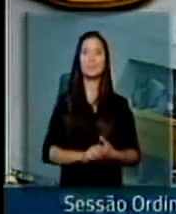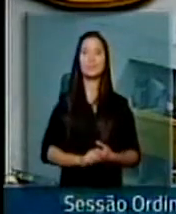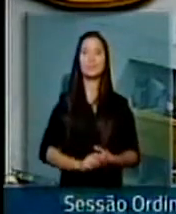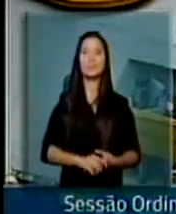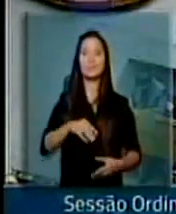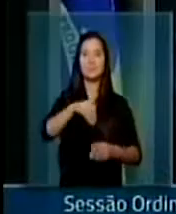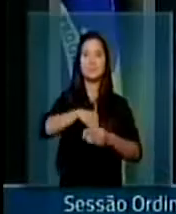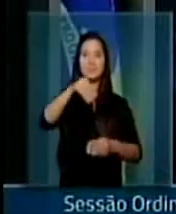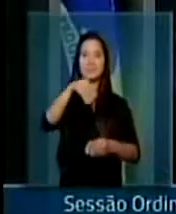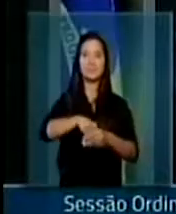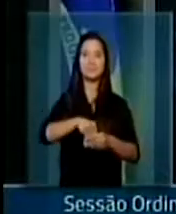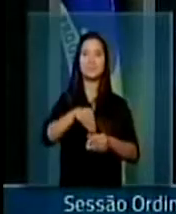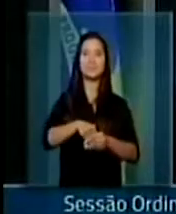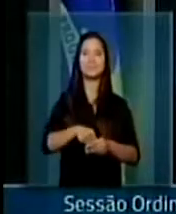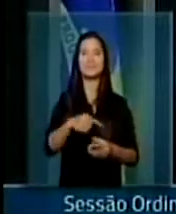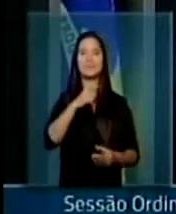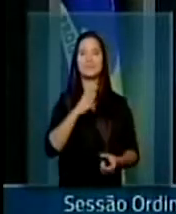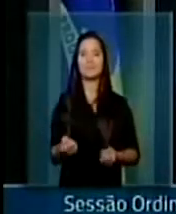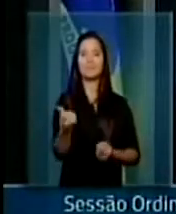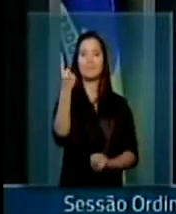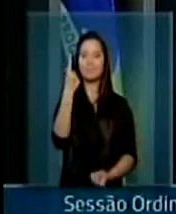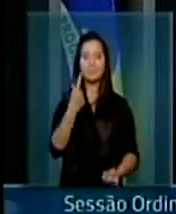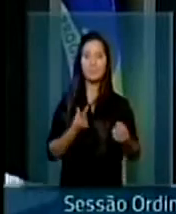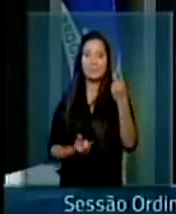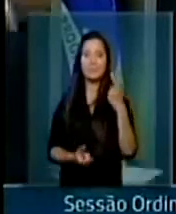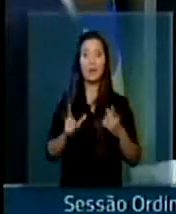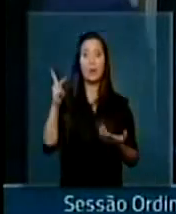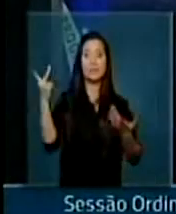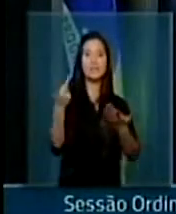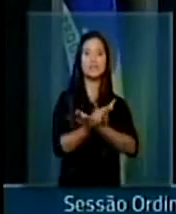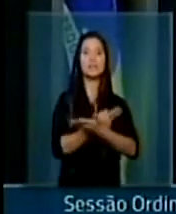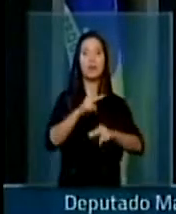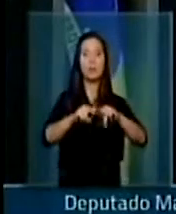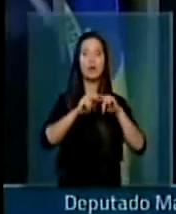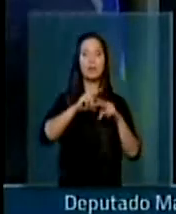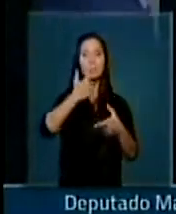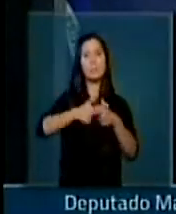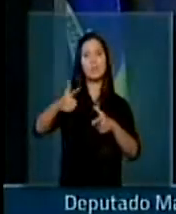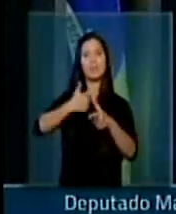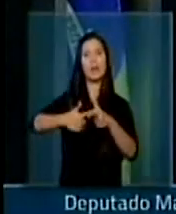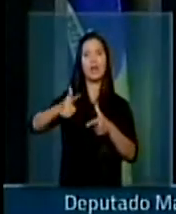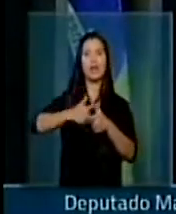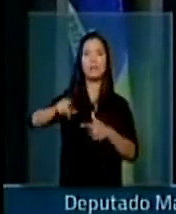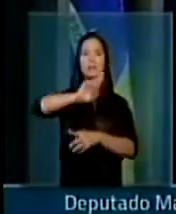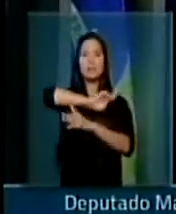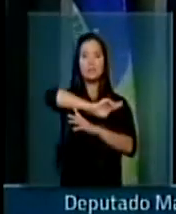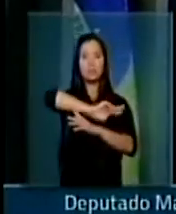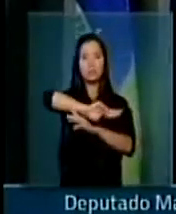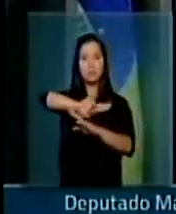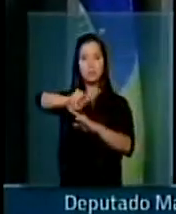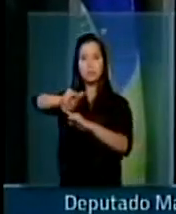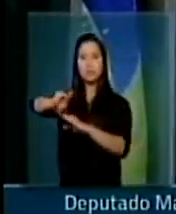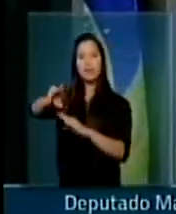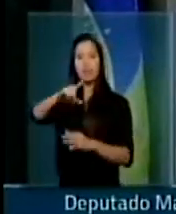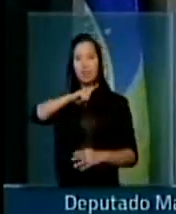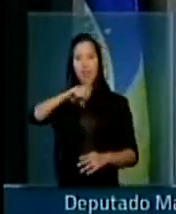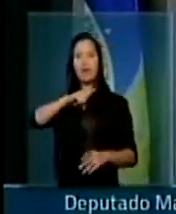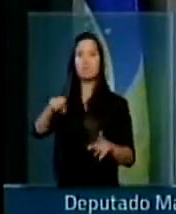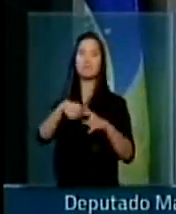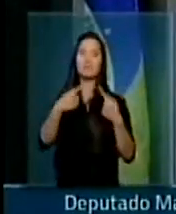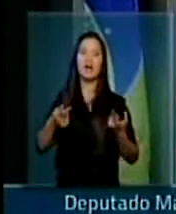Eleições extemporâneas que ocorreram por causa de uma série de problemas que tivemos, que